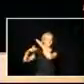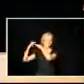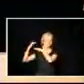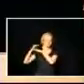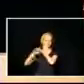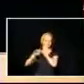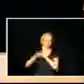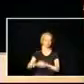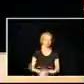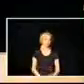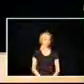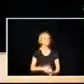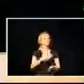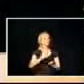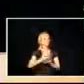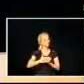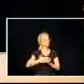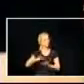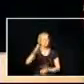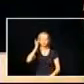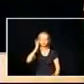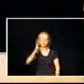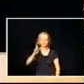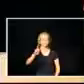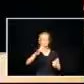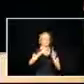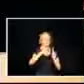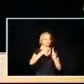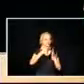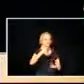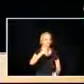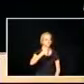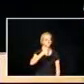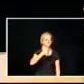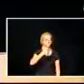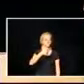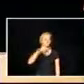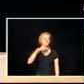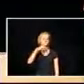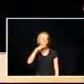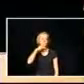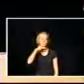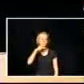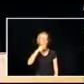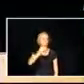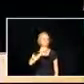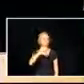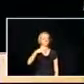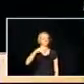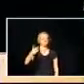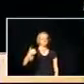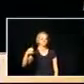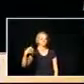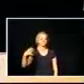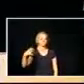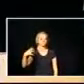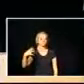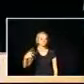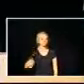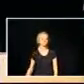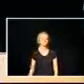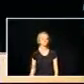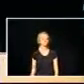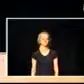efeitos a contar do dia 1º de maio de 2014. Eu chequei junto aos